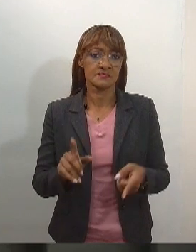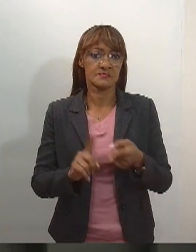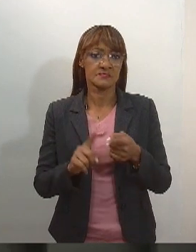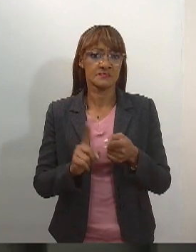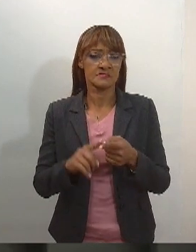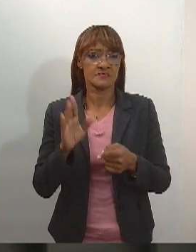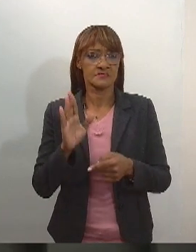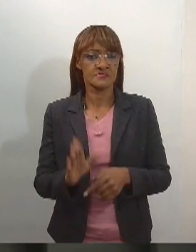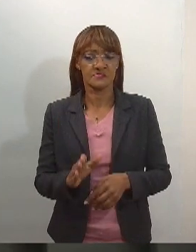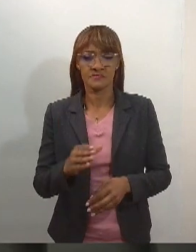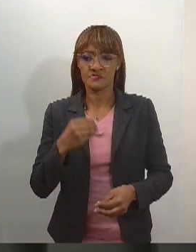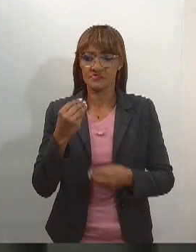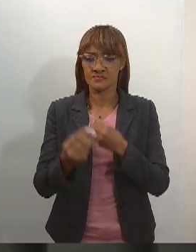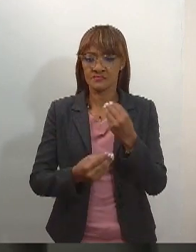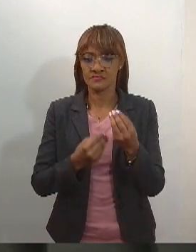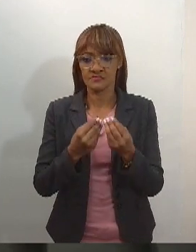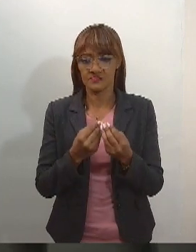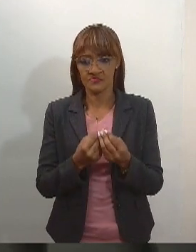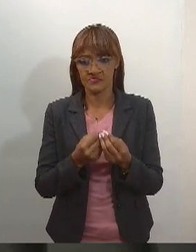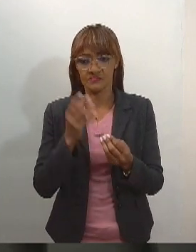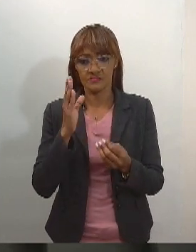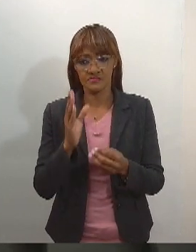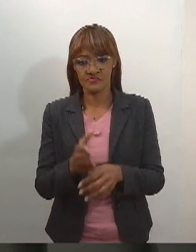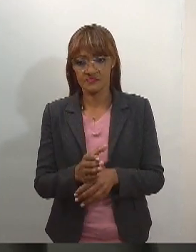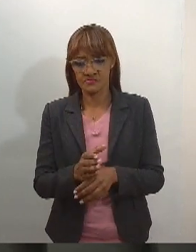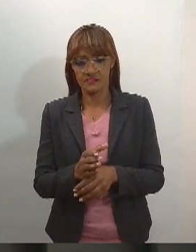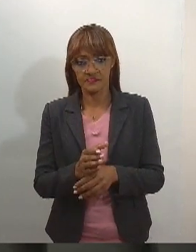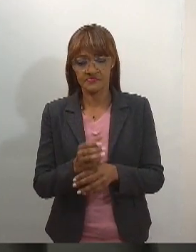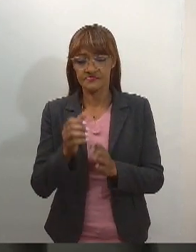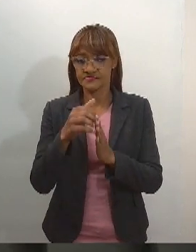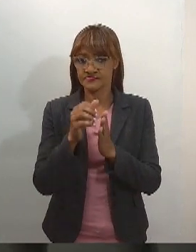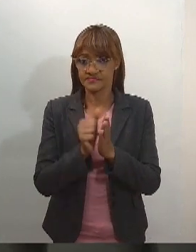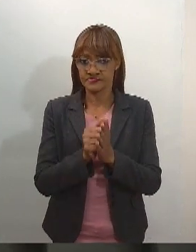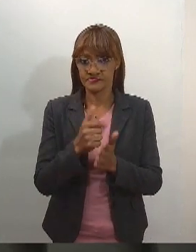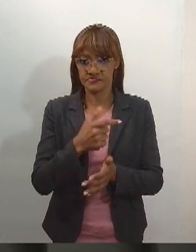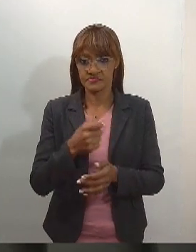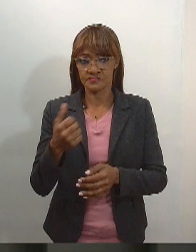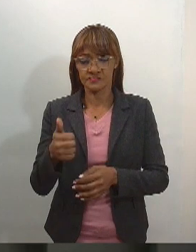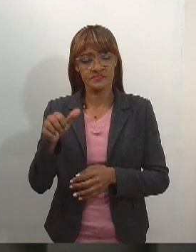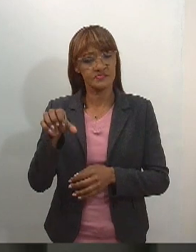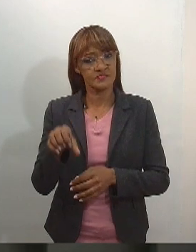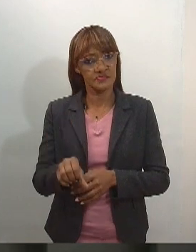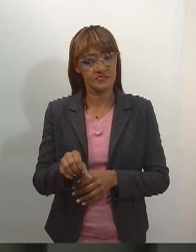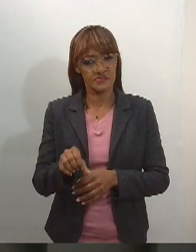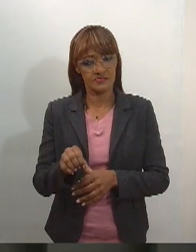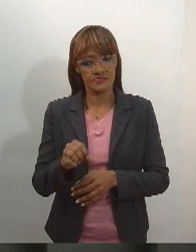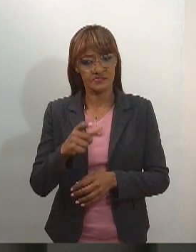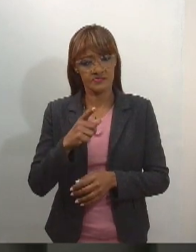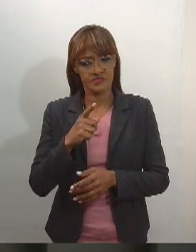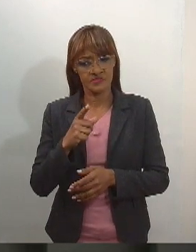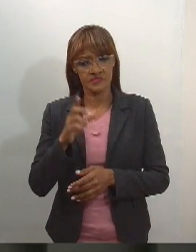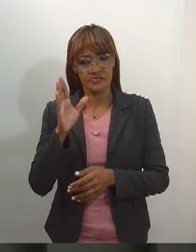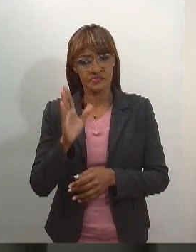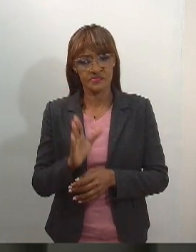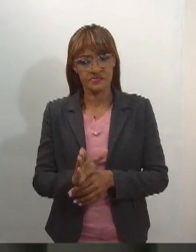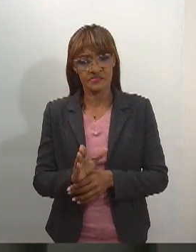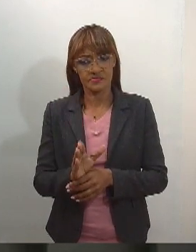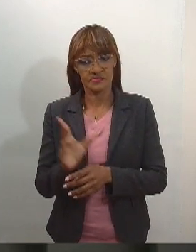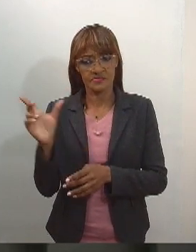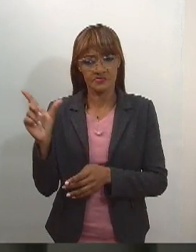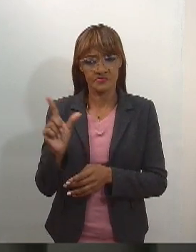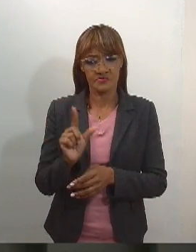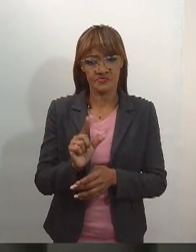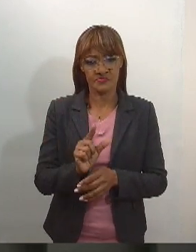líquido referente ao ano calendário de 2019. O valor estimado de indício de insuficiência verificado é cerca